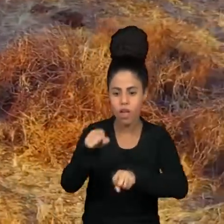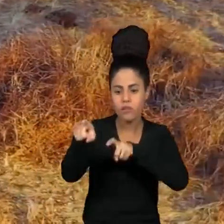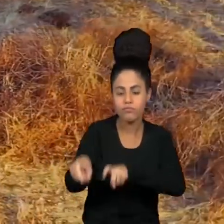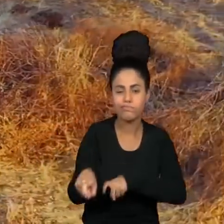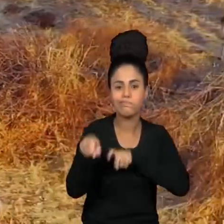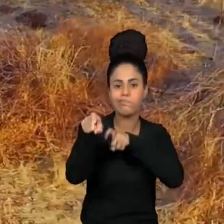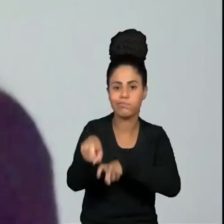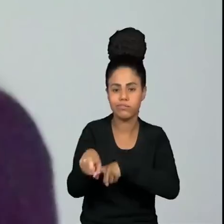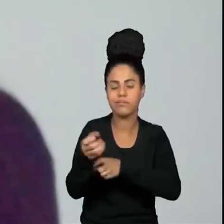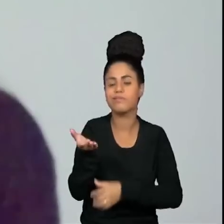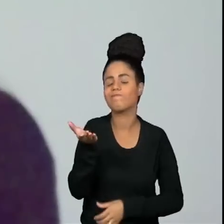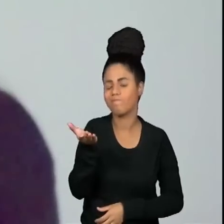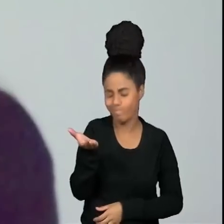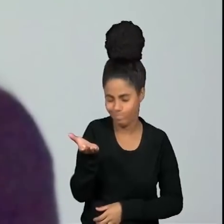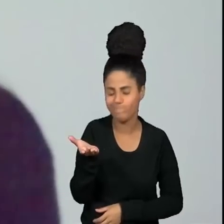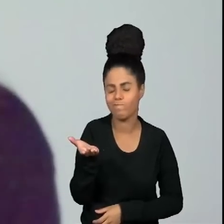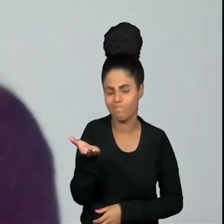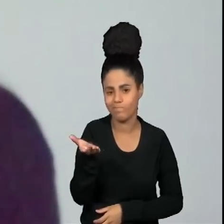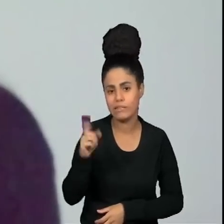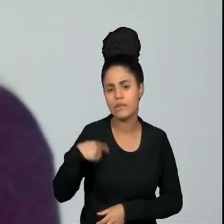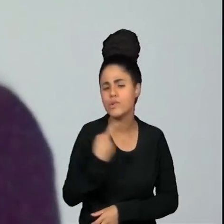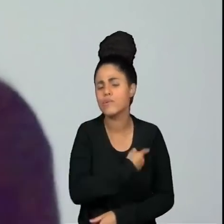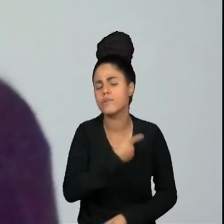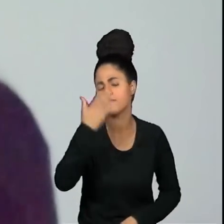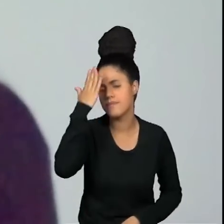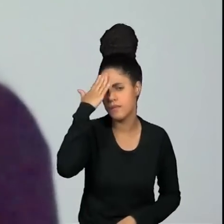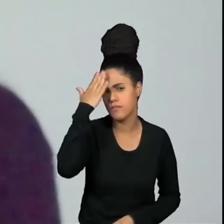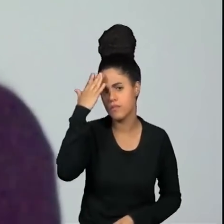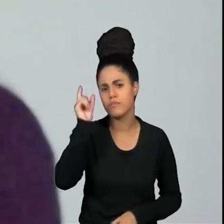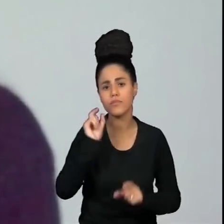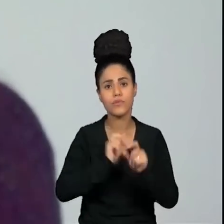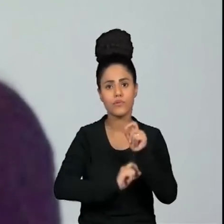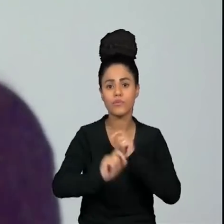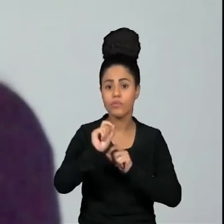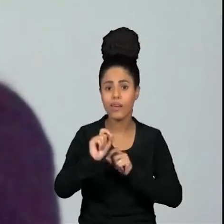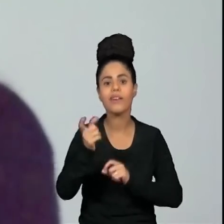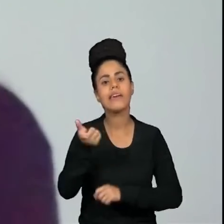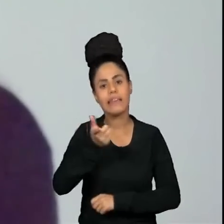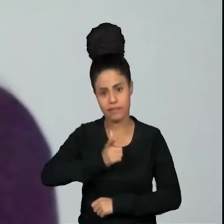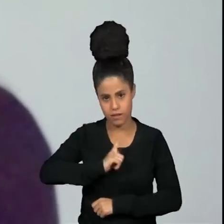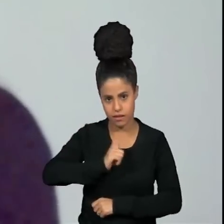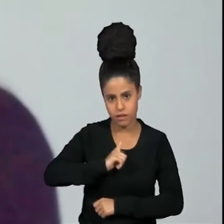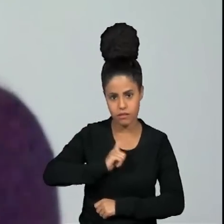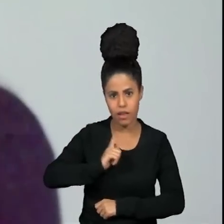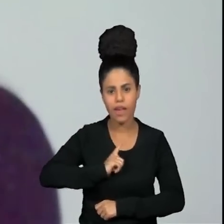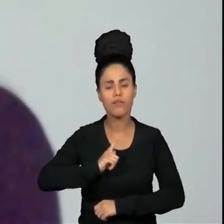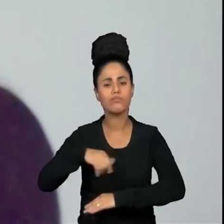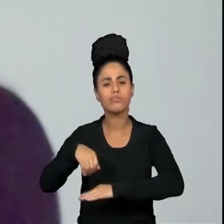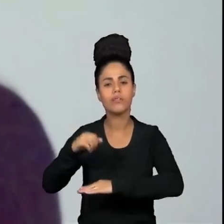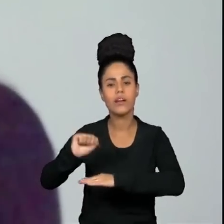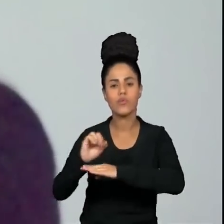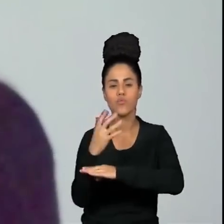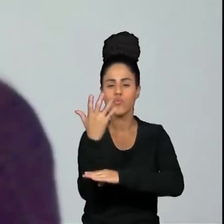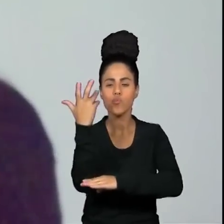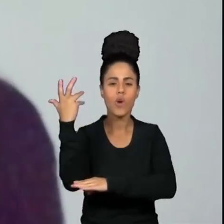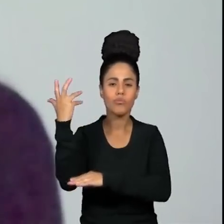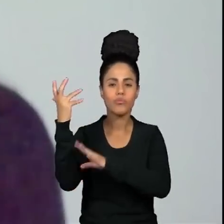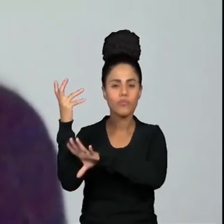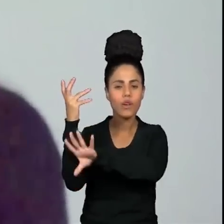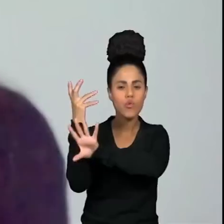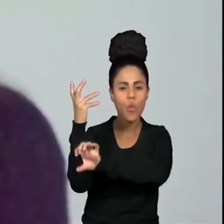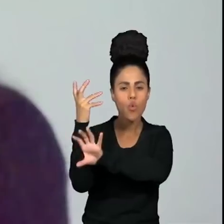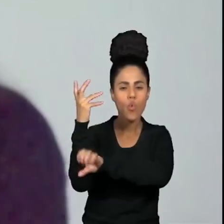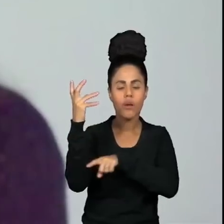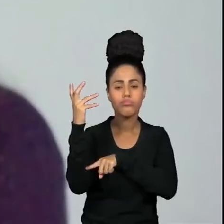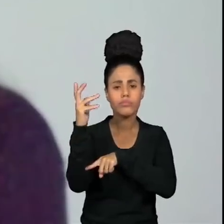agricultura. A gente sabe, por registros fósseis e por reconstruções históricas, que